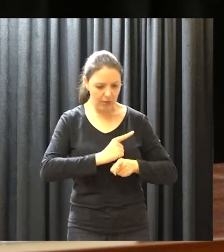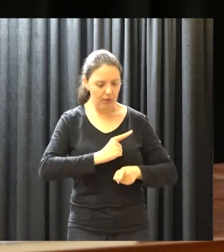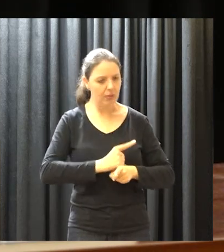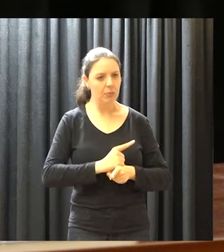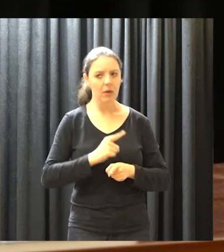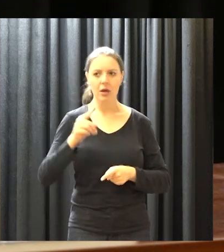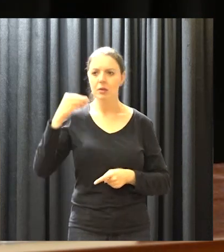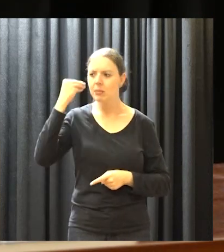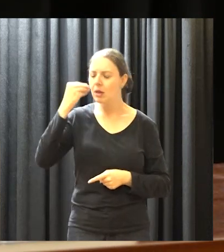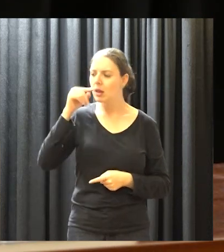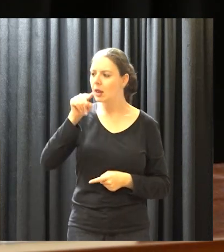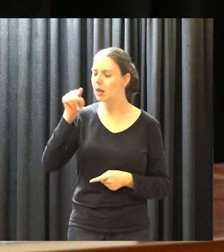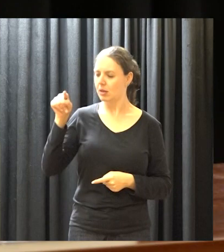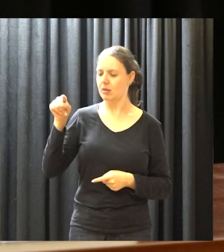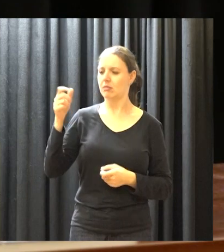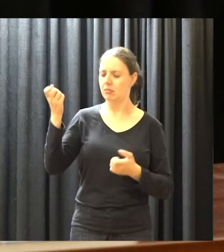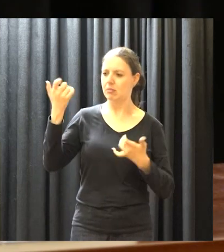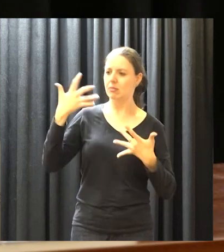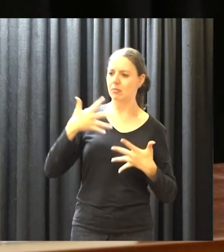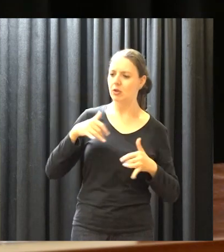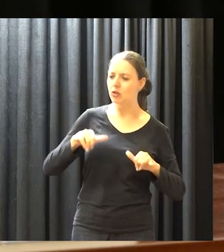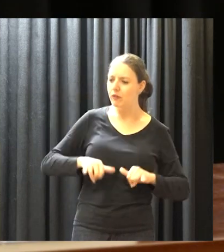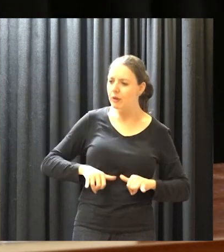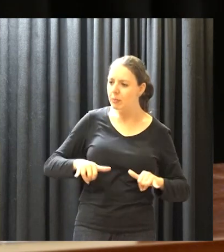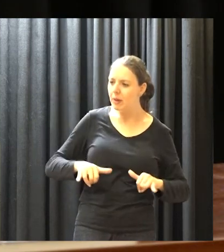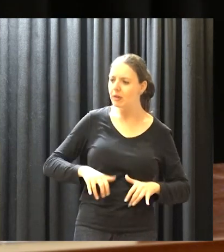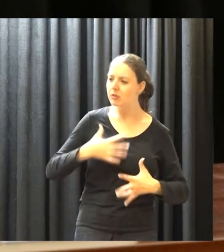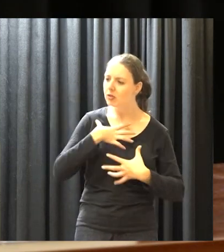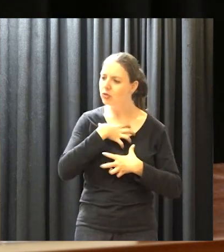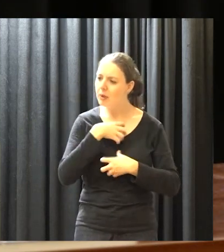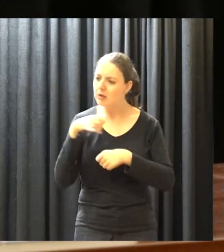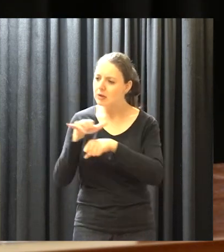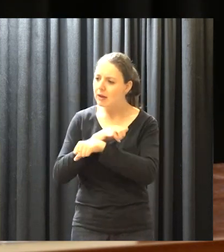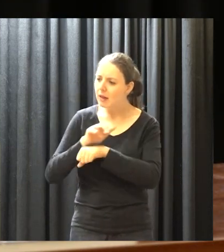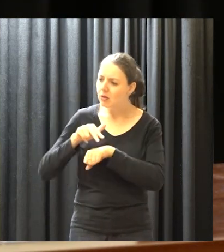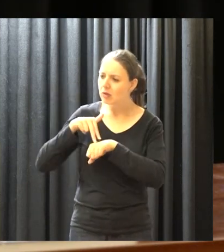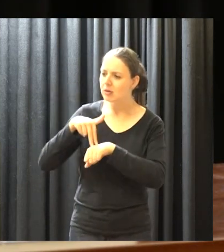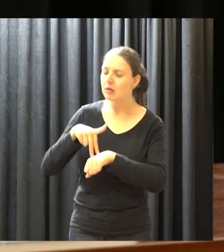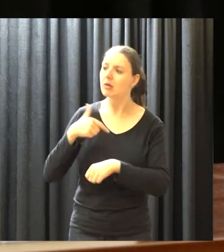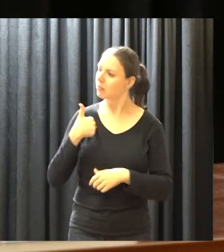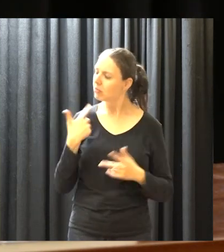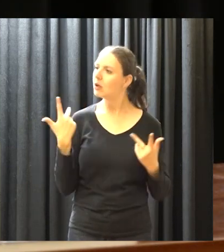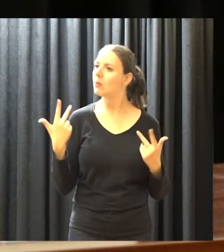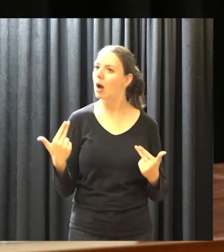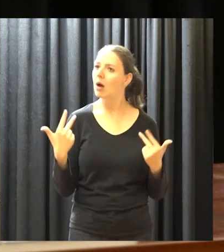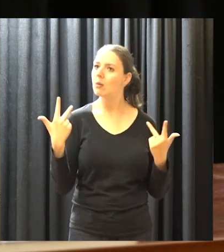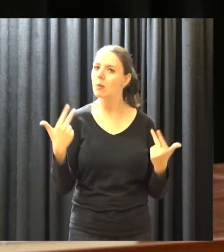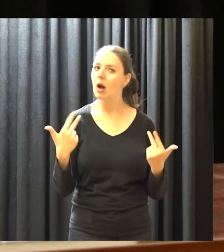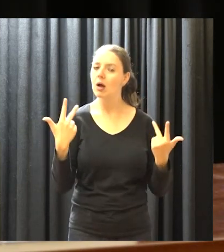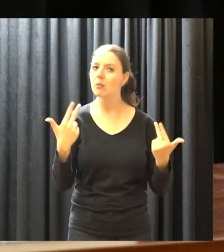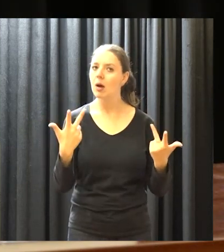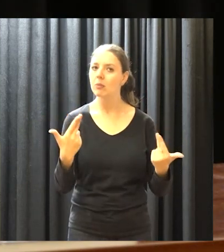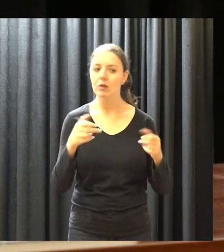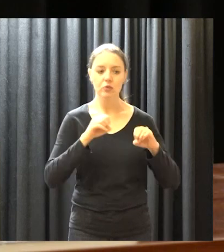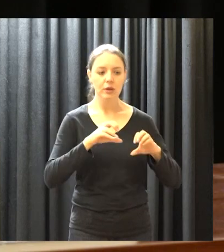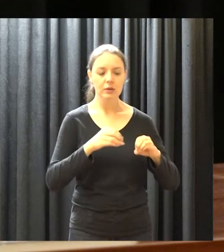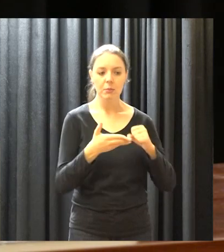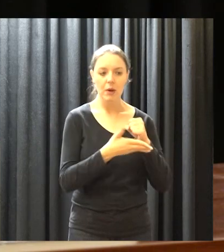vivências, dores e estratégias de resistência para me manter na educação básica e no ensino